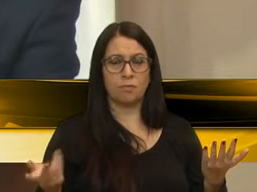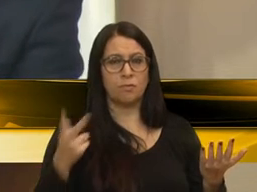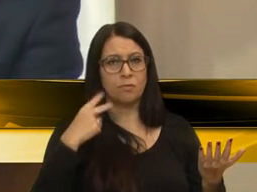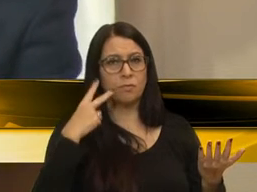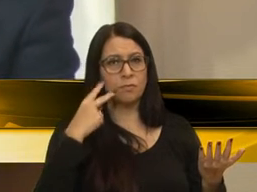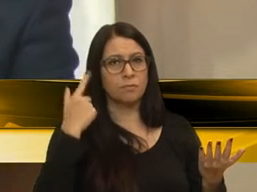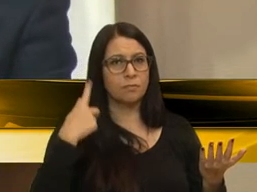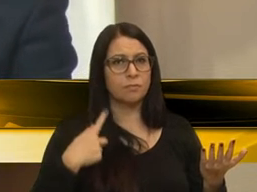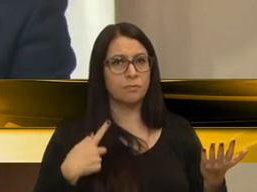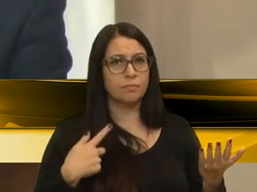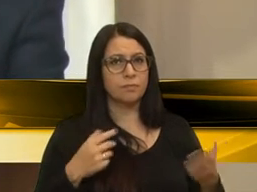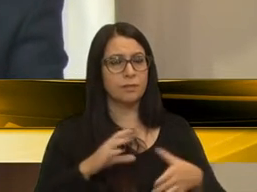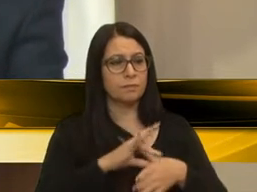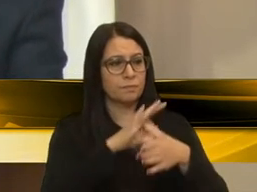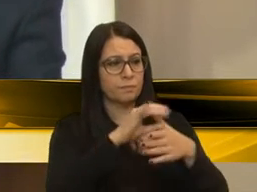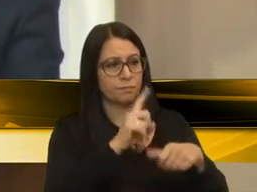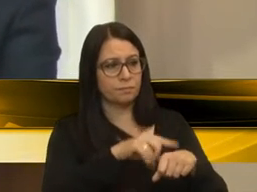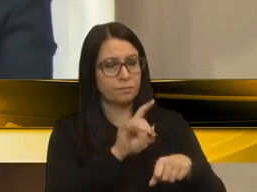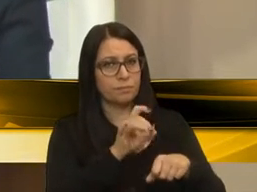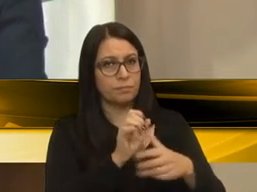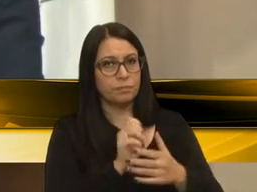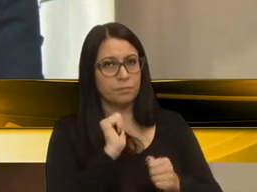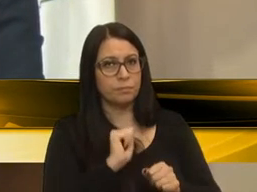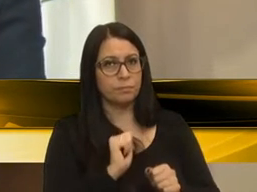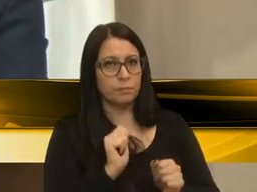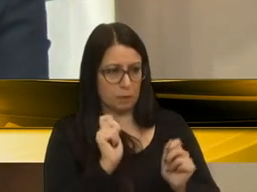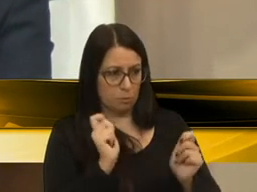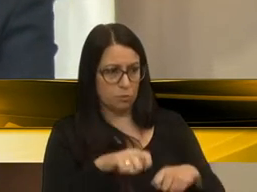Vereadora Gladys, eu pediria uma declaração de líder, é possível?